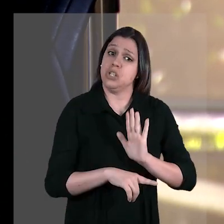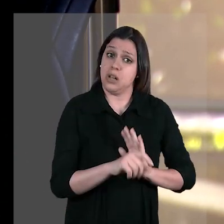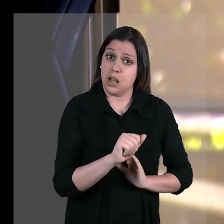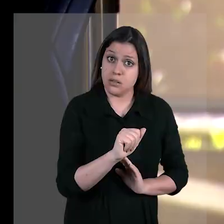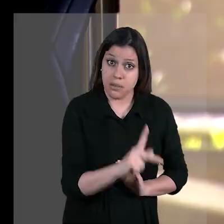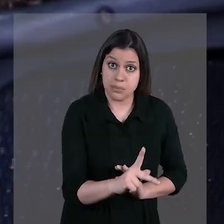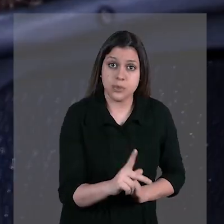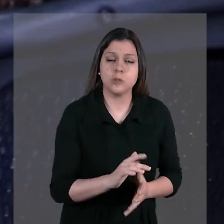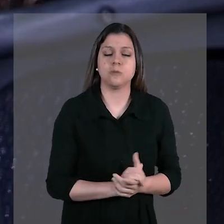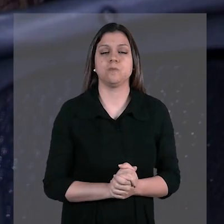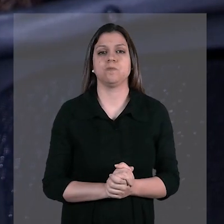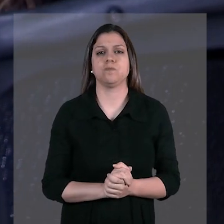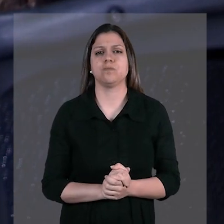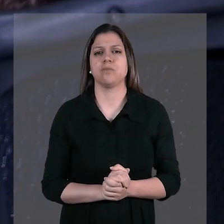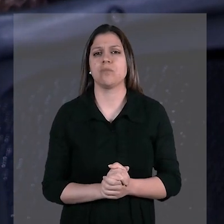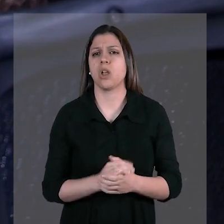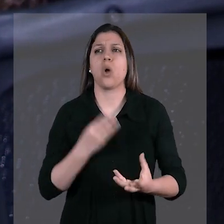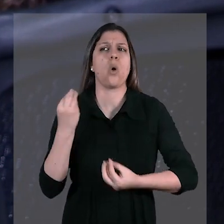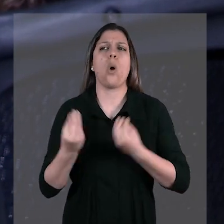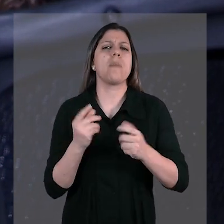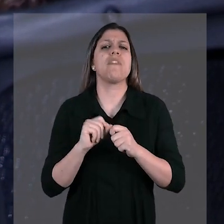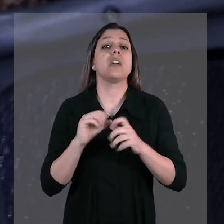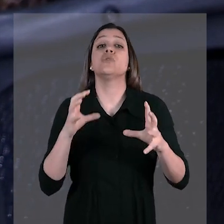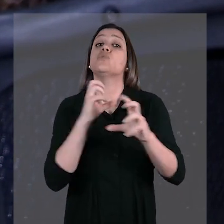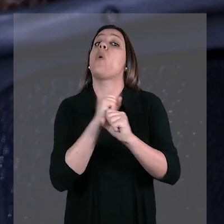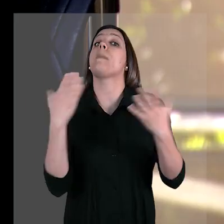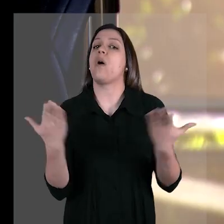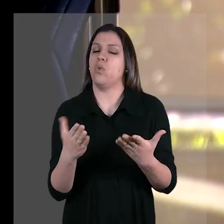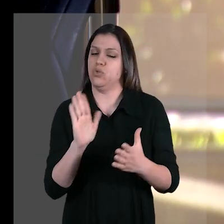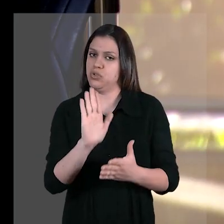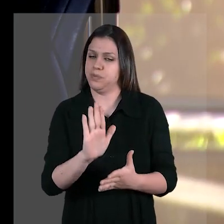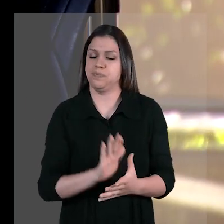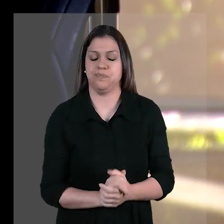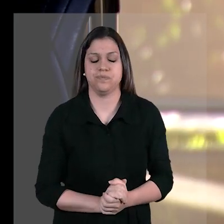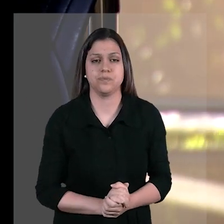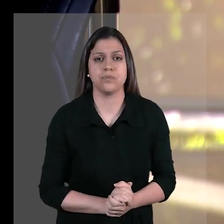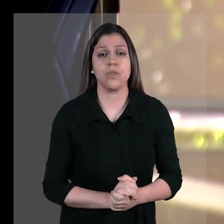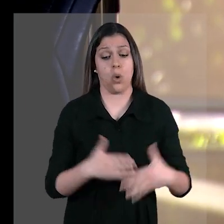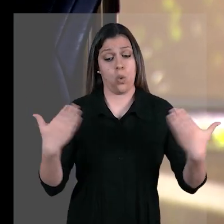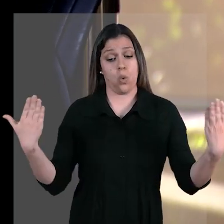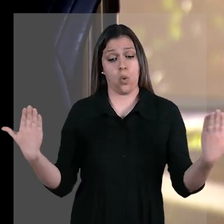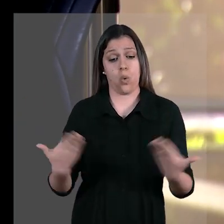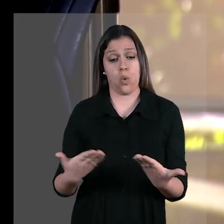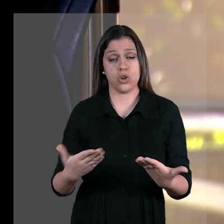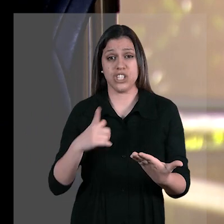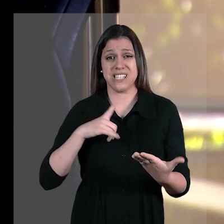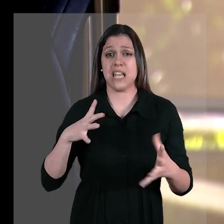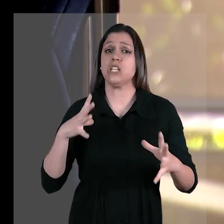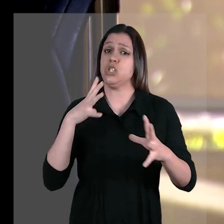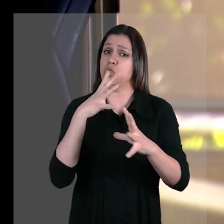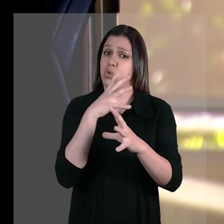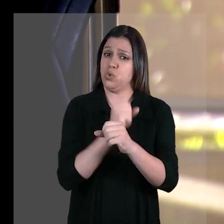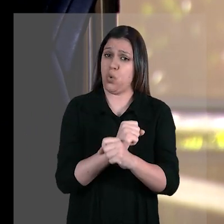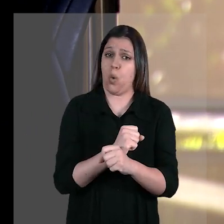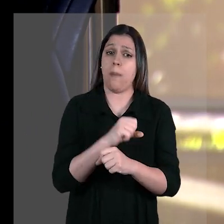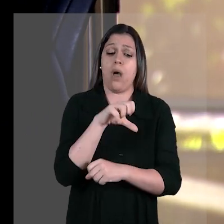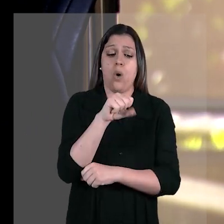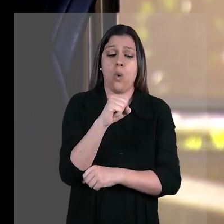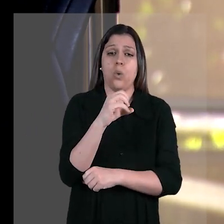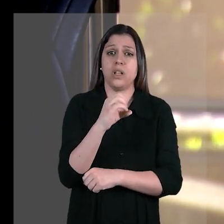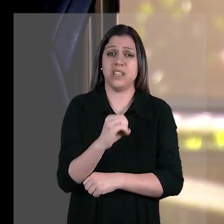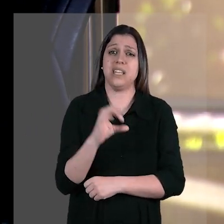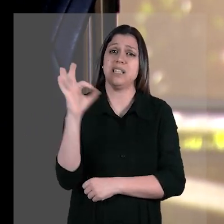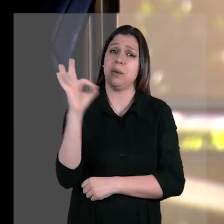aposentar. Como que é feito o cálculo hoje? Hoje, você faz o cálculo sobre as